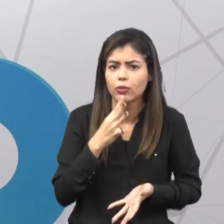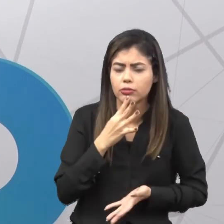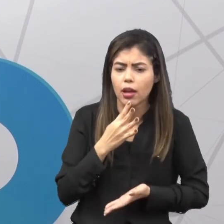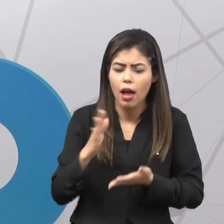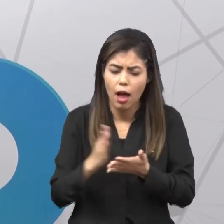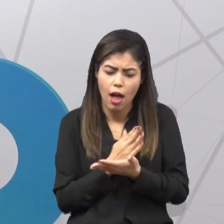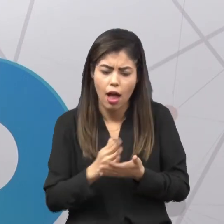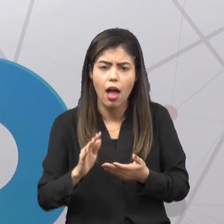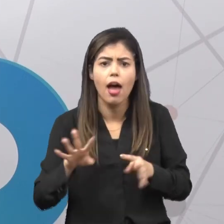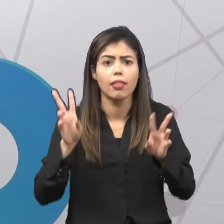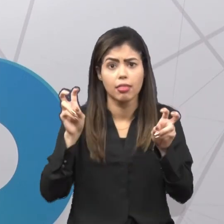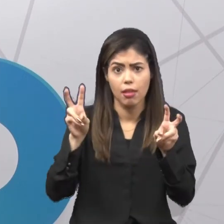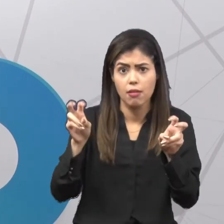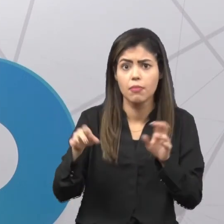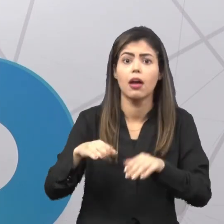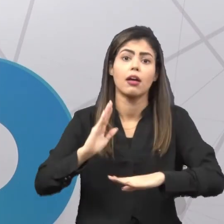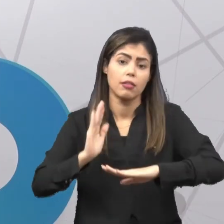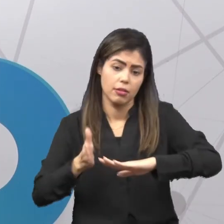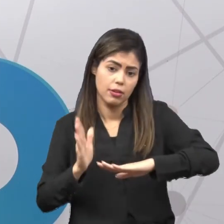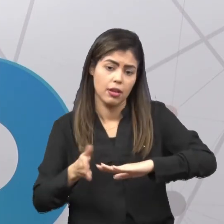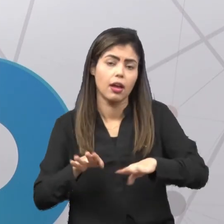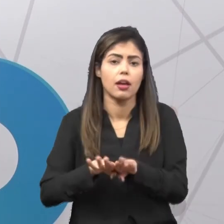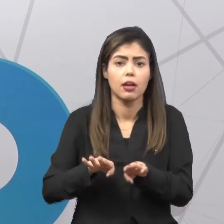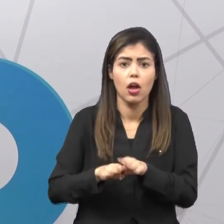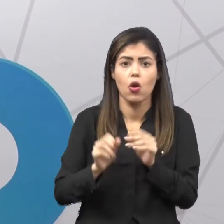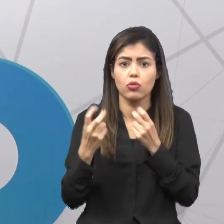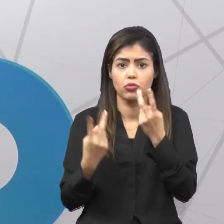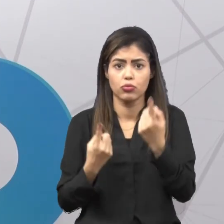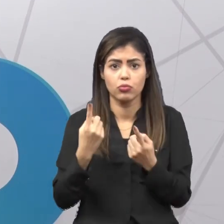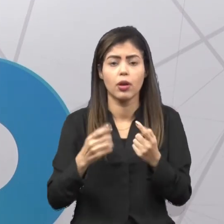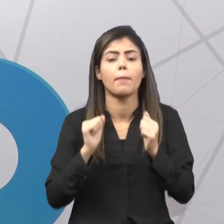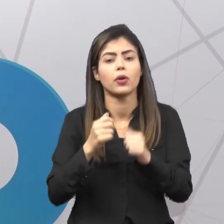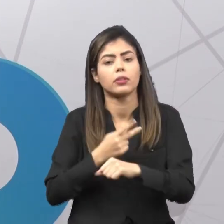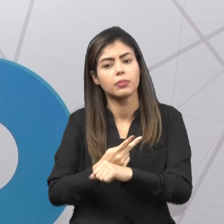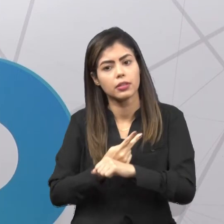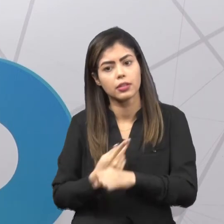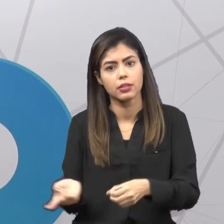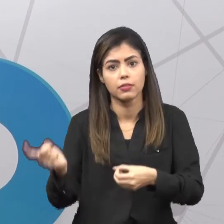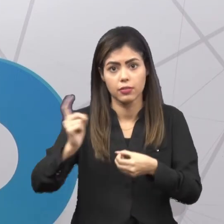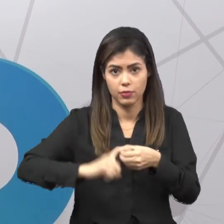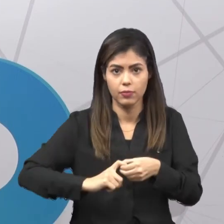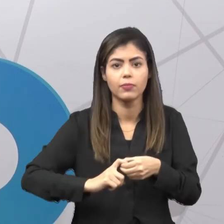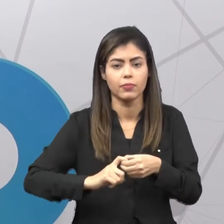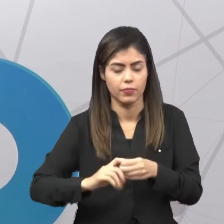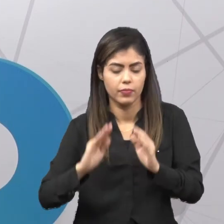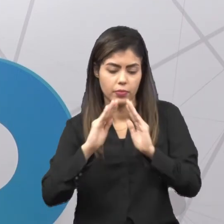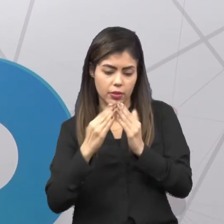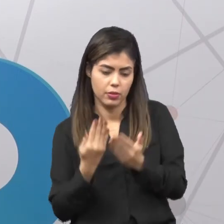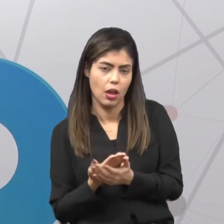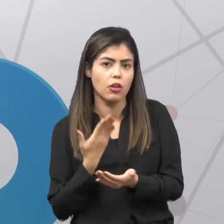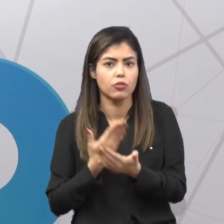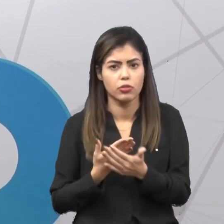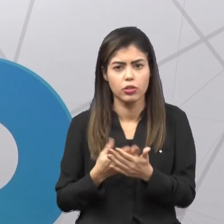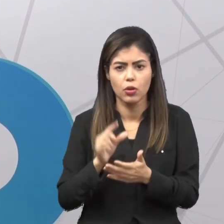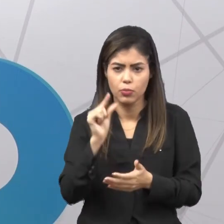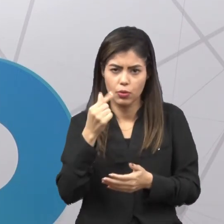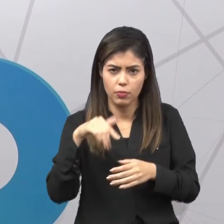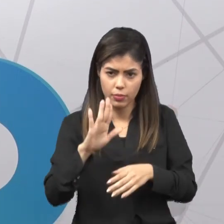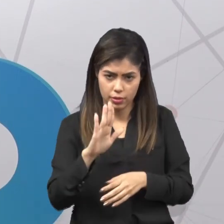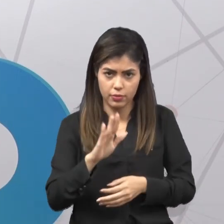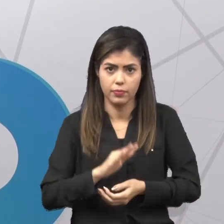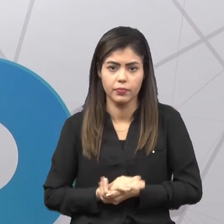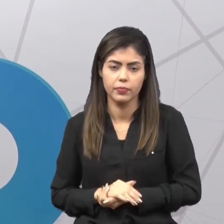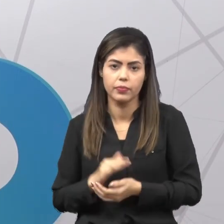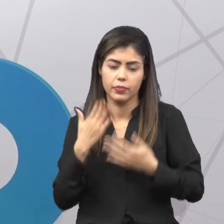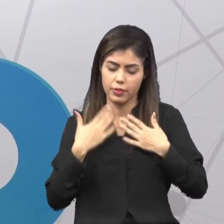pouco mais sobre a dança contemporânea e a dança clássica, você pode pesquisar e no retorno à escola nós vamos estudar um pouco mais sobre isso com um pouco